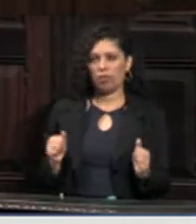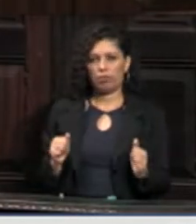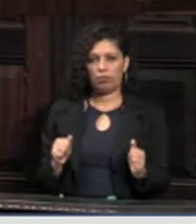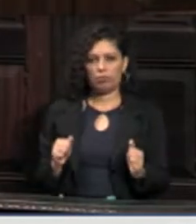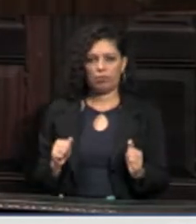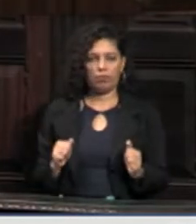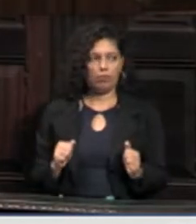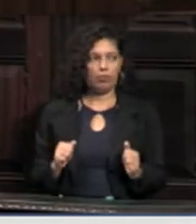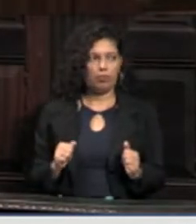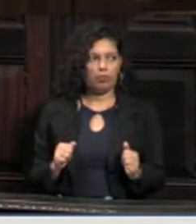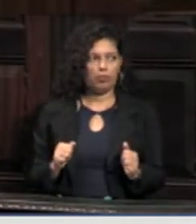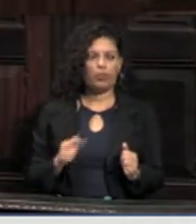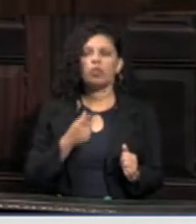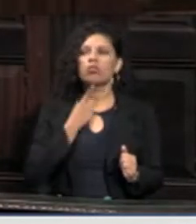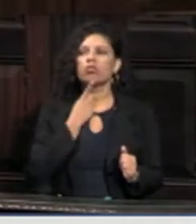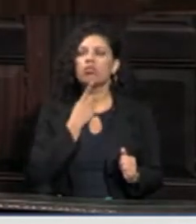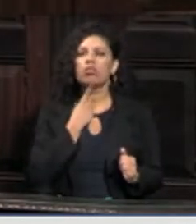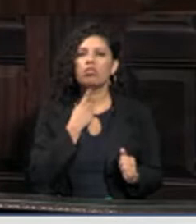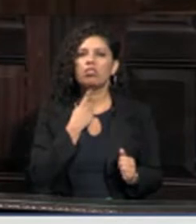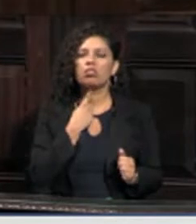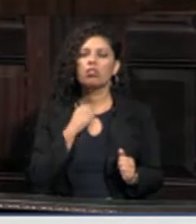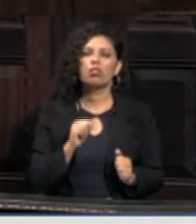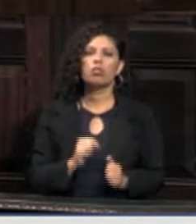médicos com objetivos